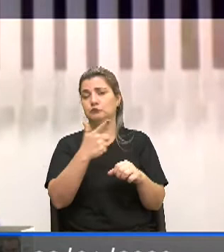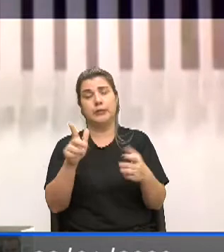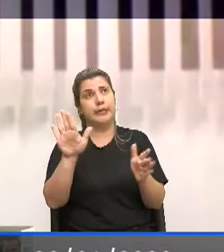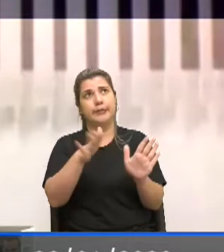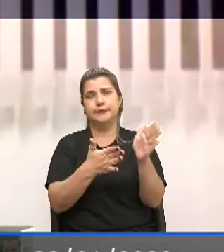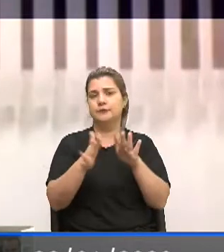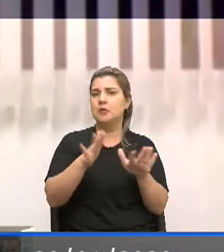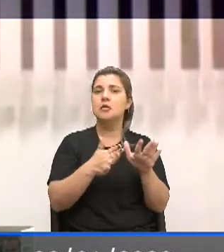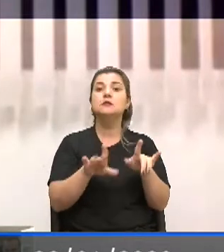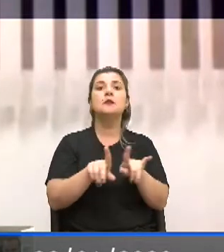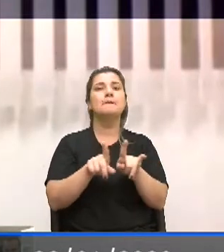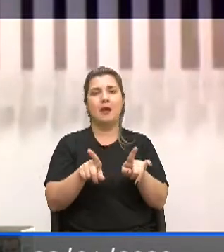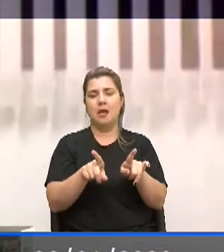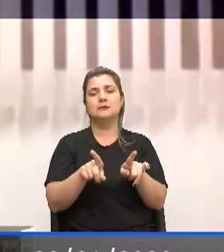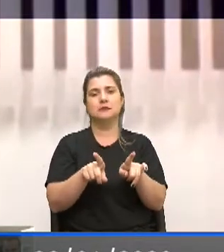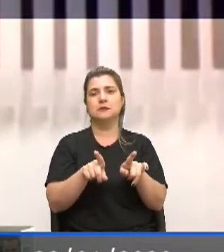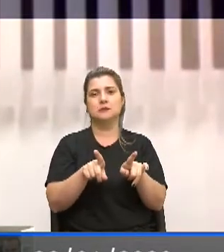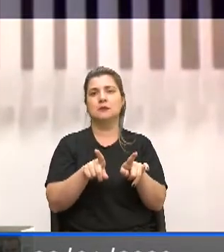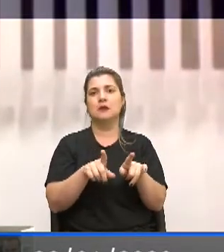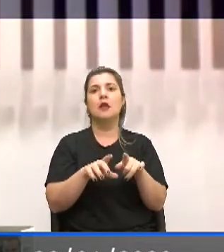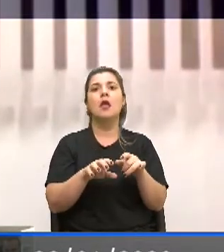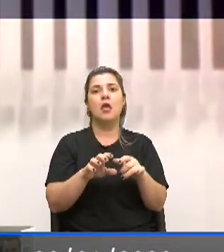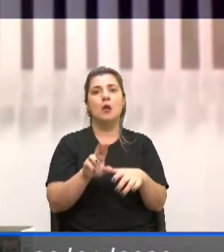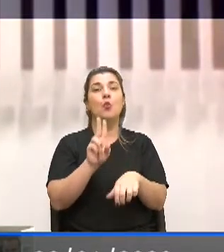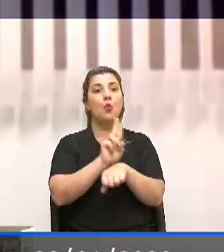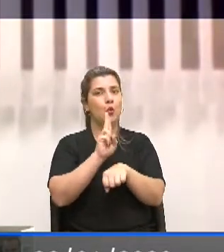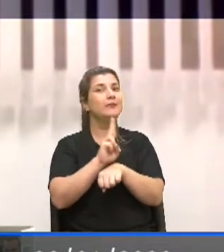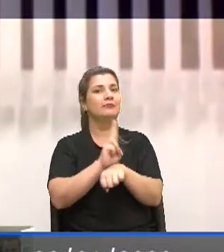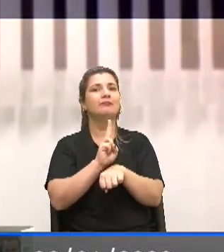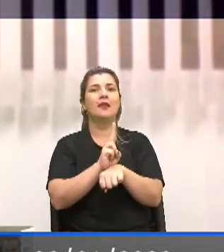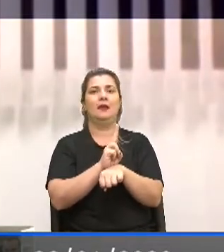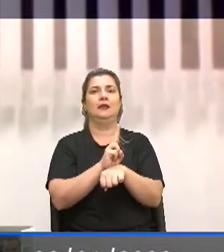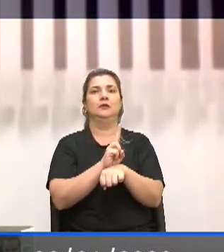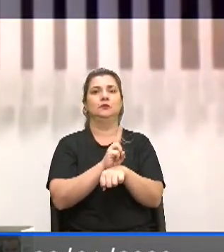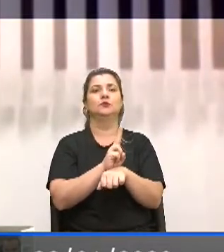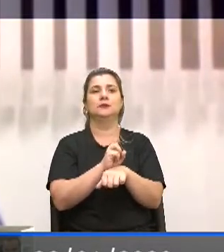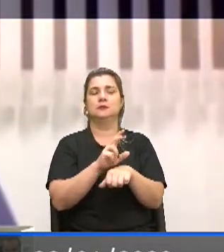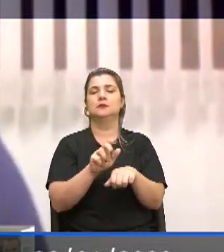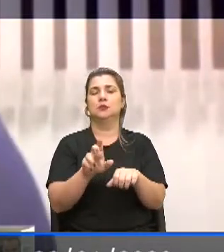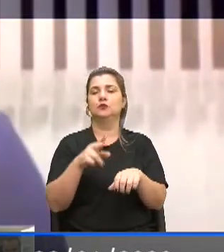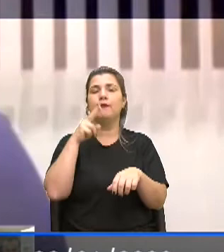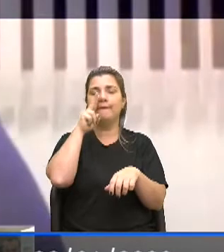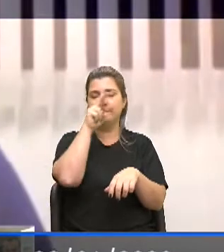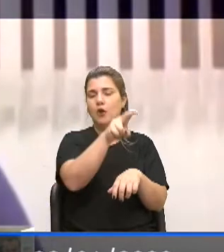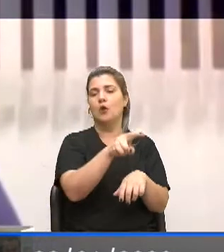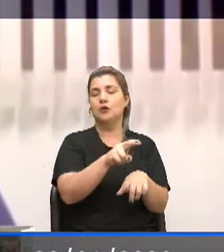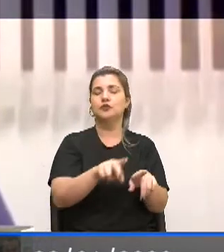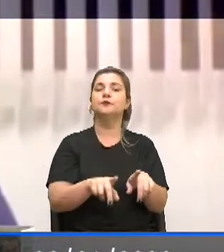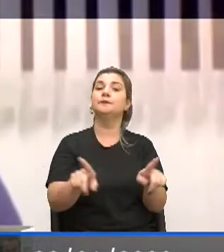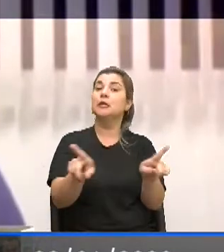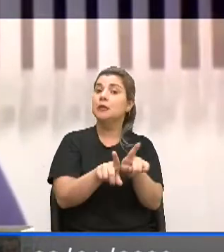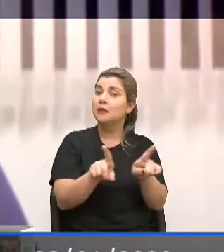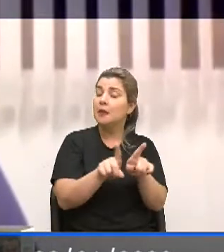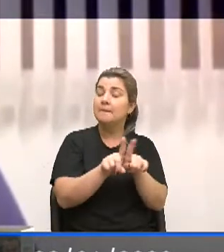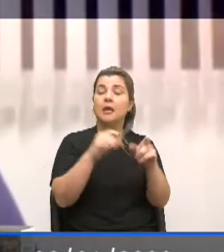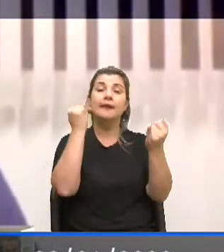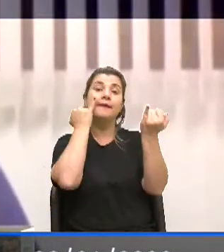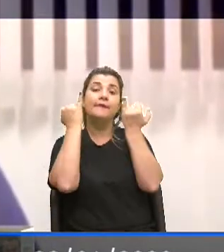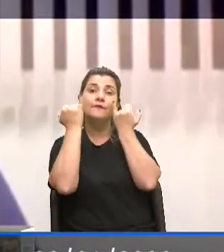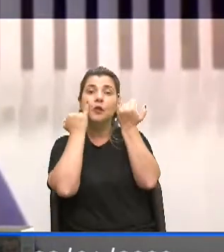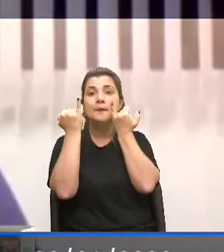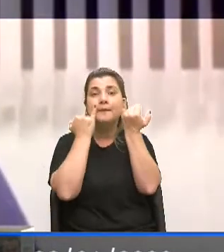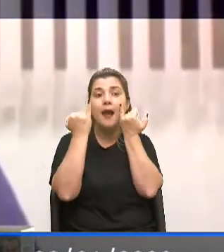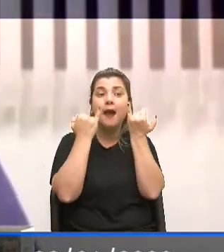no sentido da prevenção. Então, nós também gostaríamos de comentar aqui que às vezes